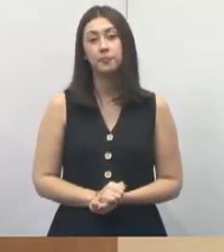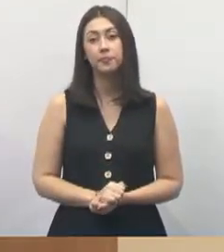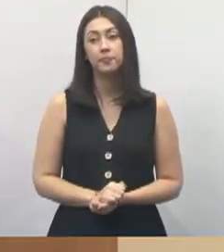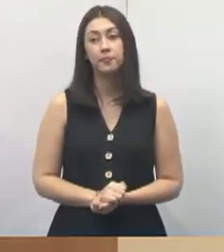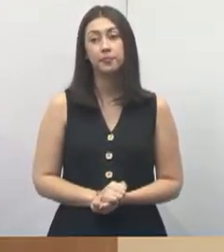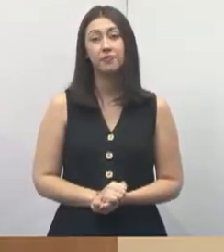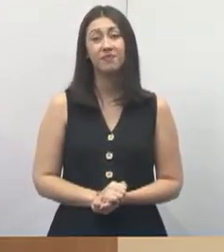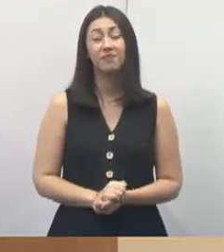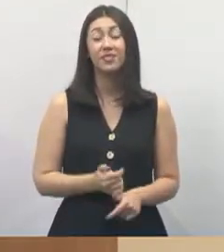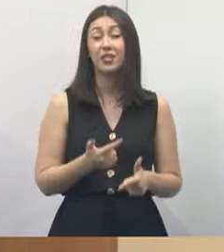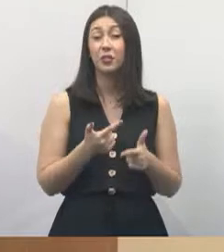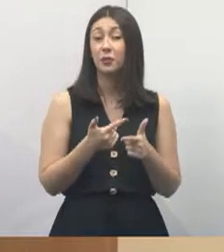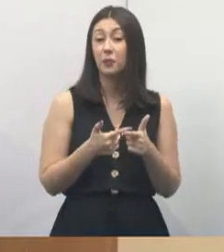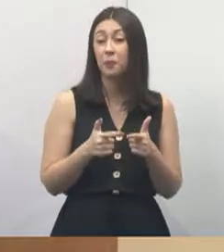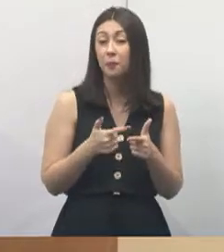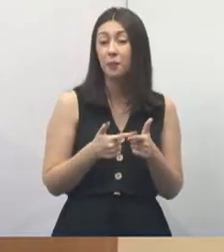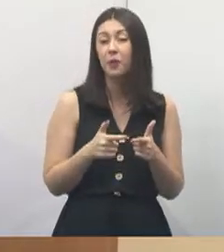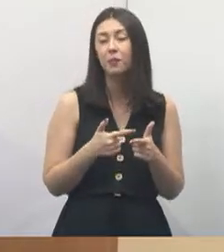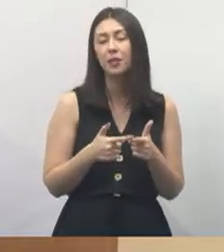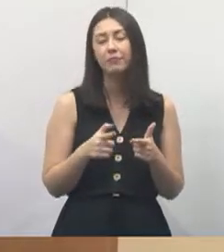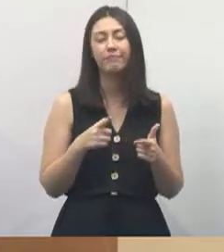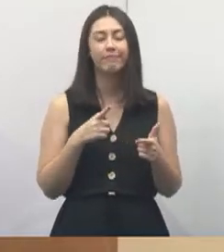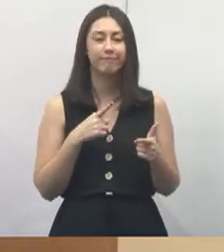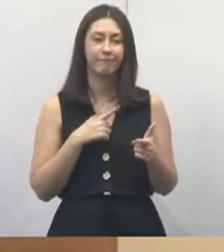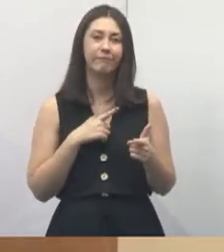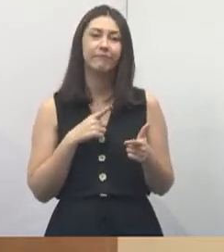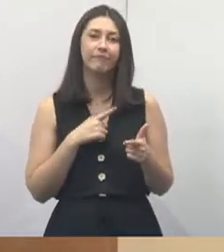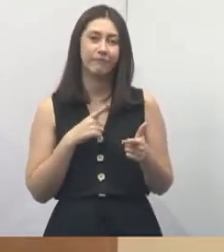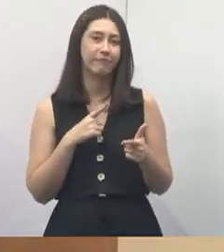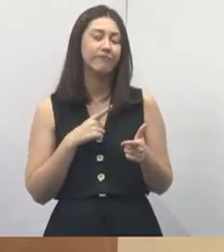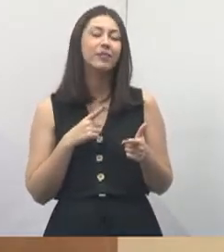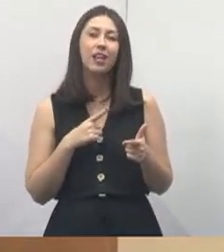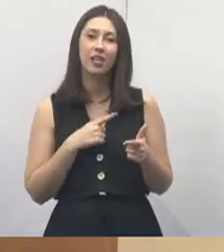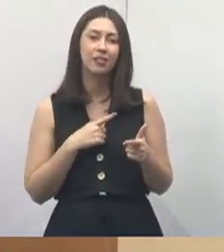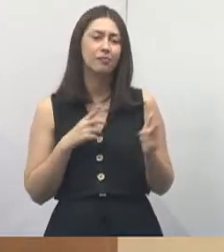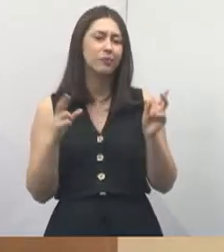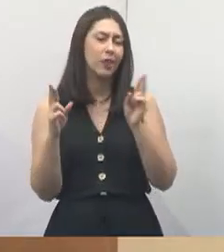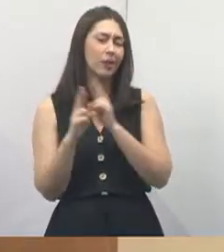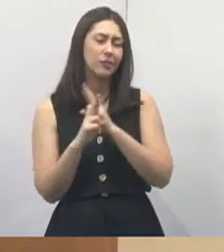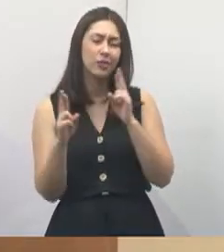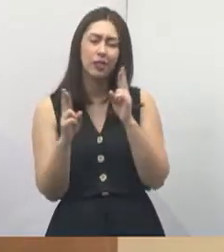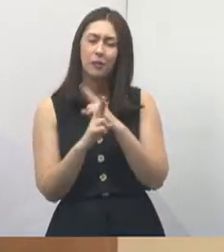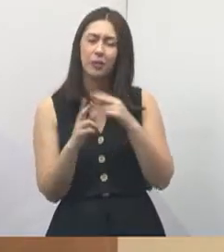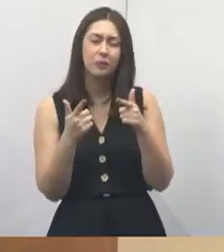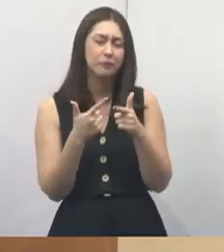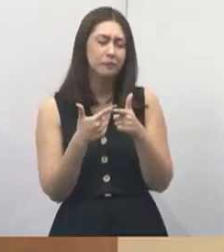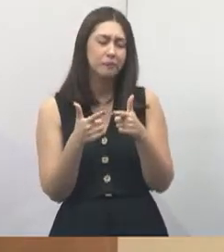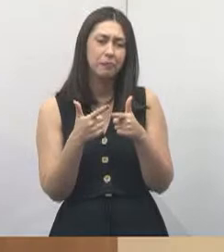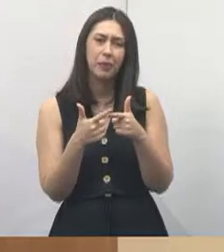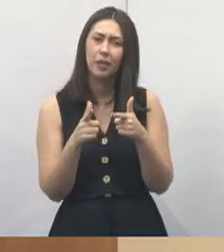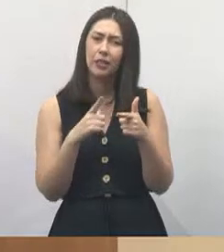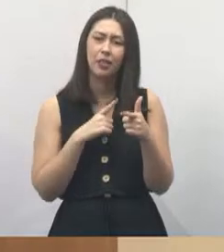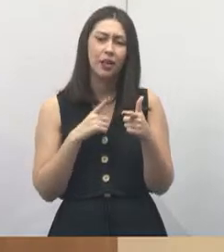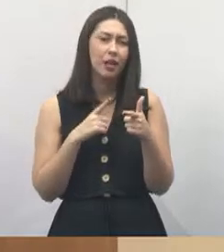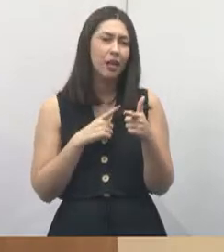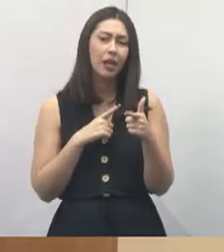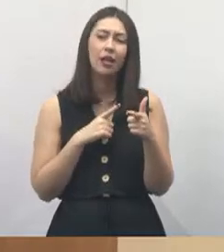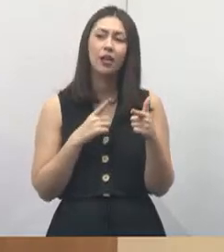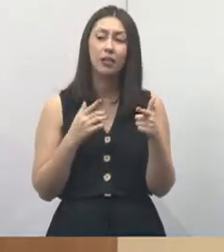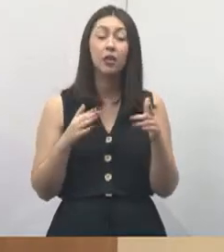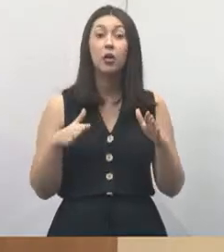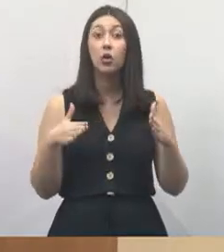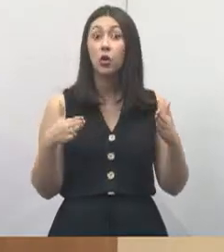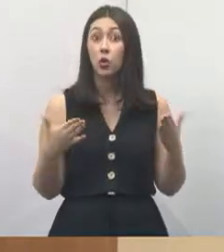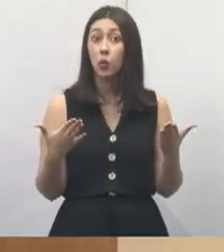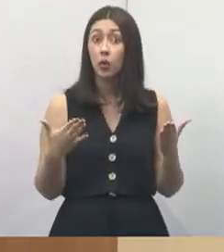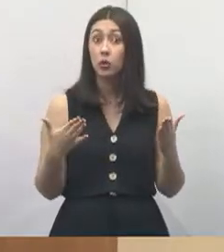O conflito, ele existe, né? Em todo relacionamento, vai haver esse, quando